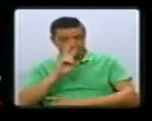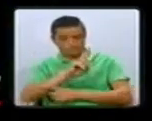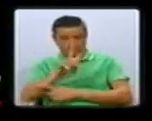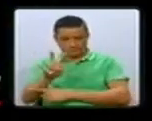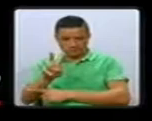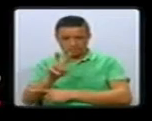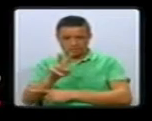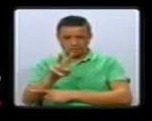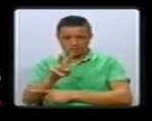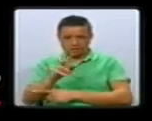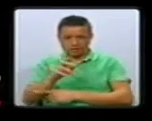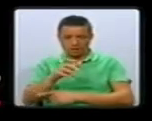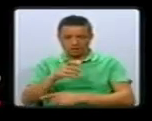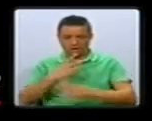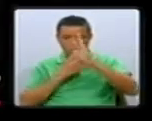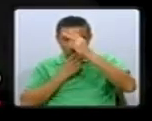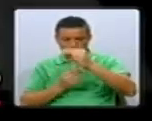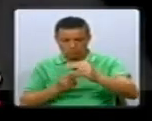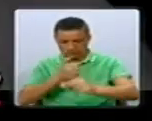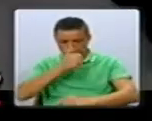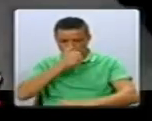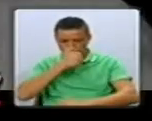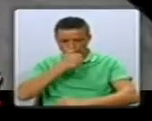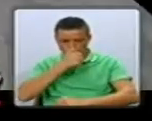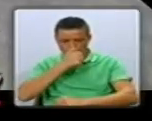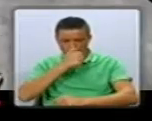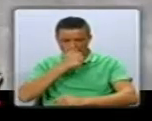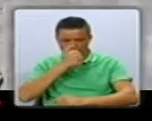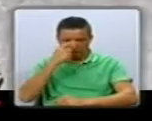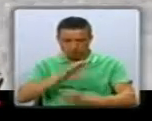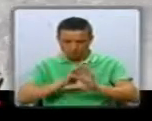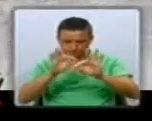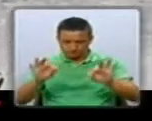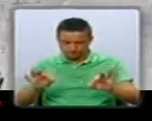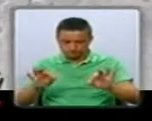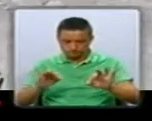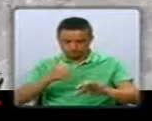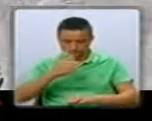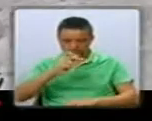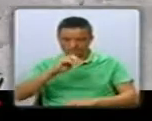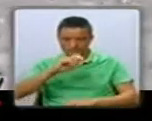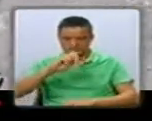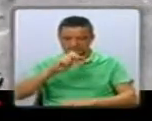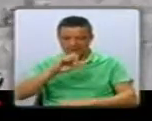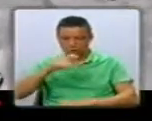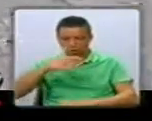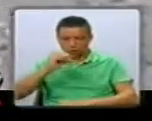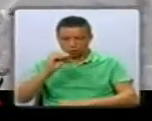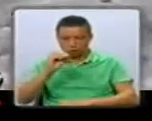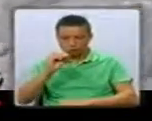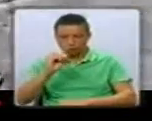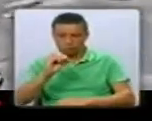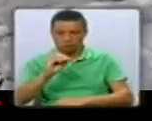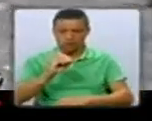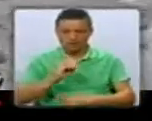uma Lua cheia, nem sequer é preciso estar cheia, corresponde ao basalto que nos primeiros tempos conseguiu